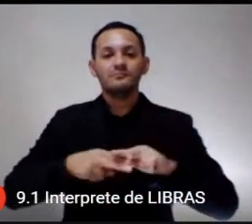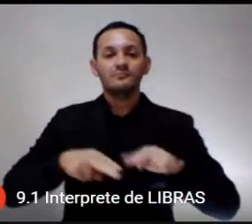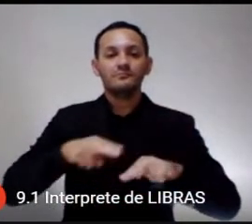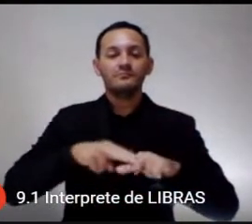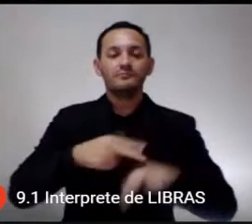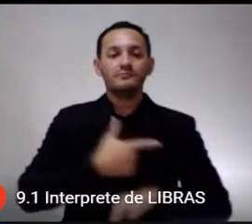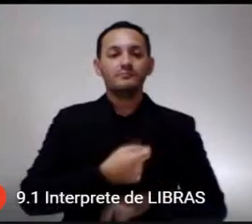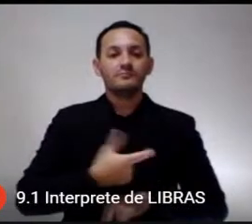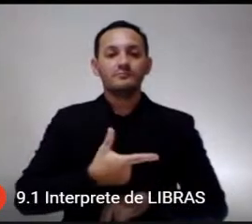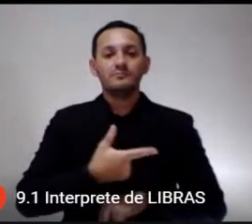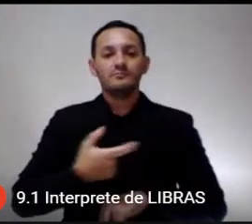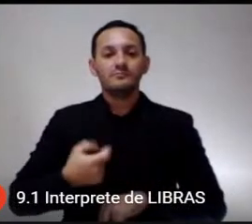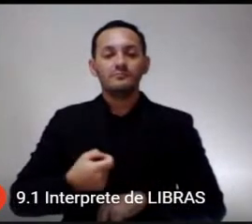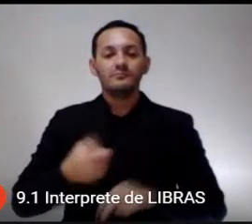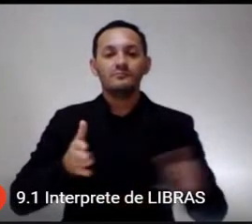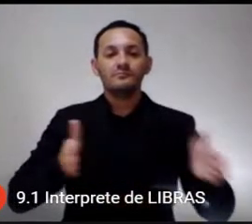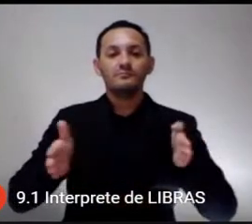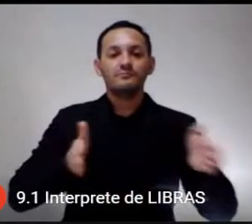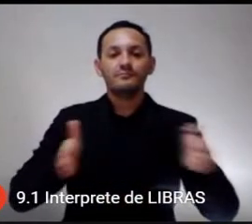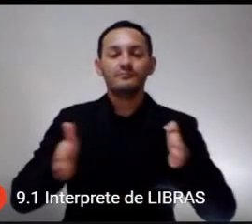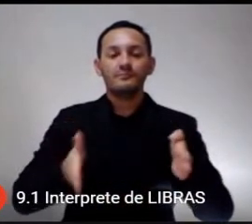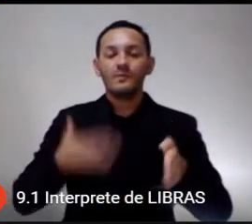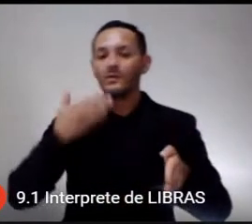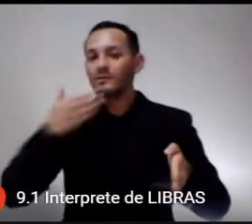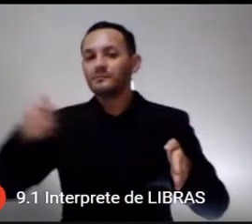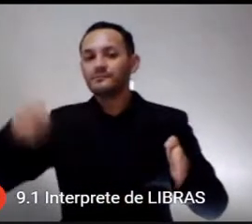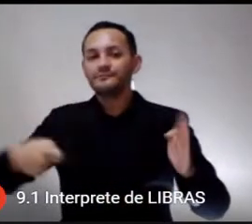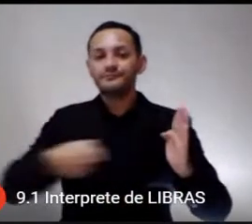a correr o prazo para o recorrente em